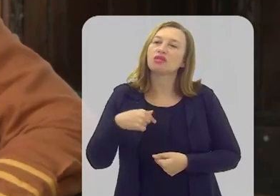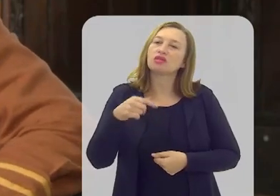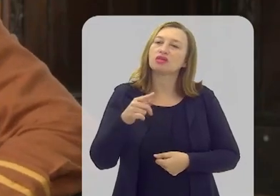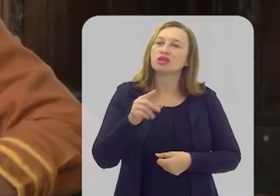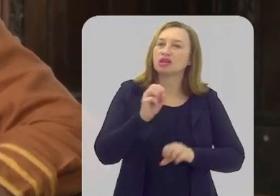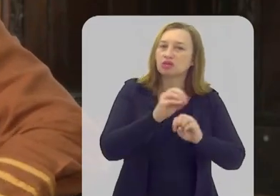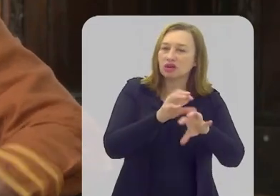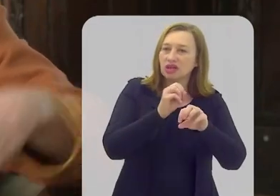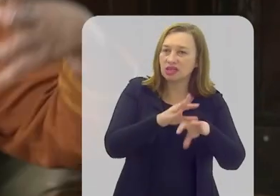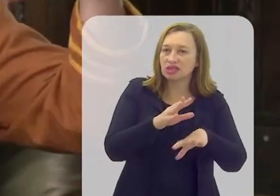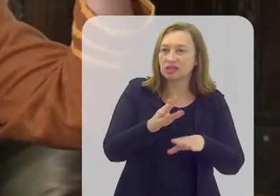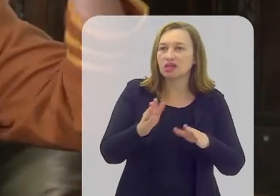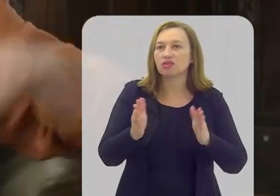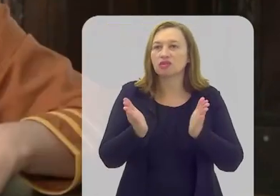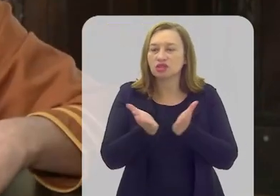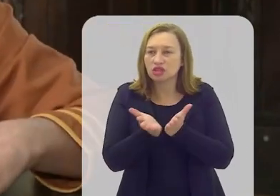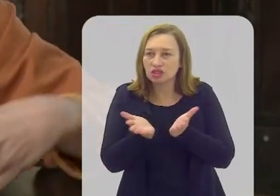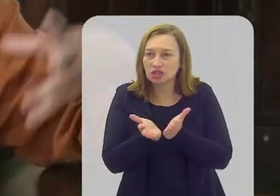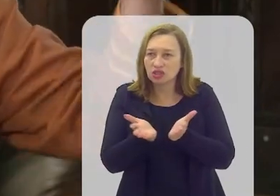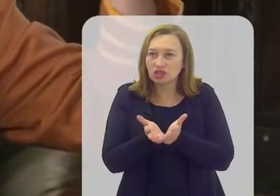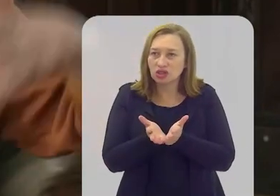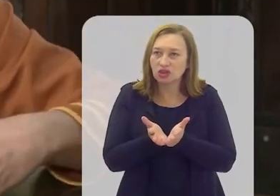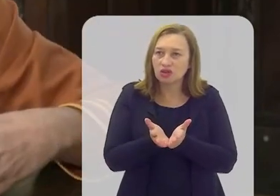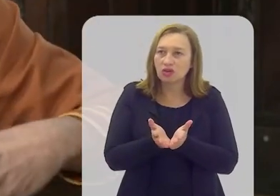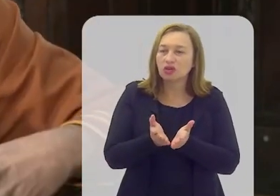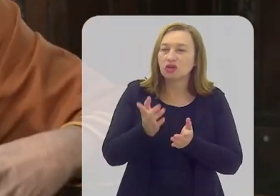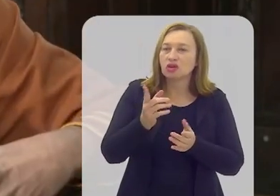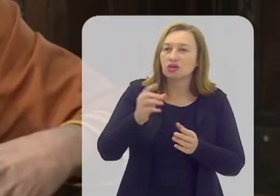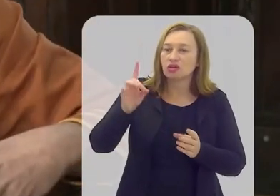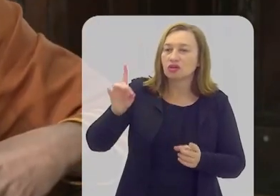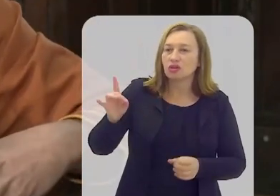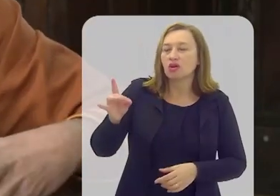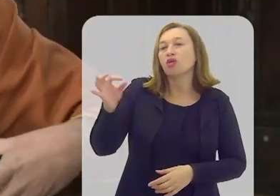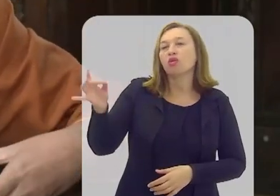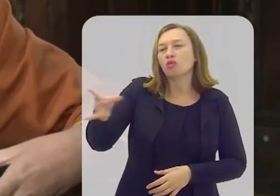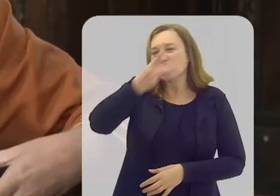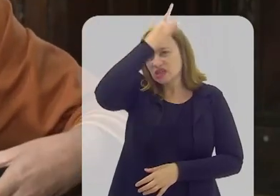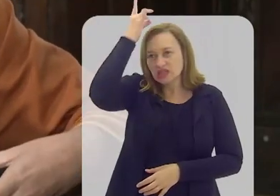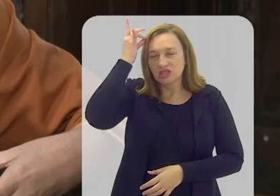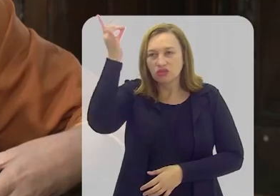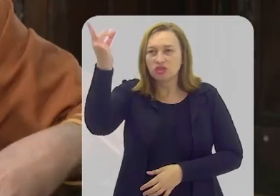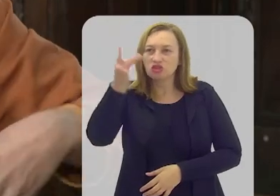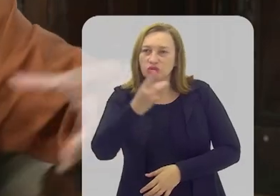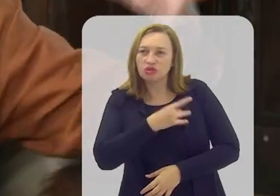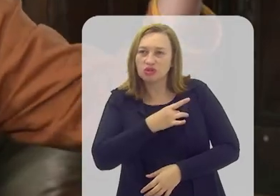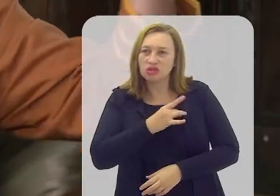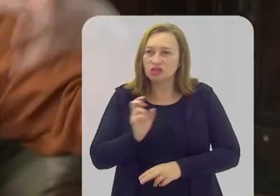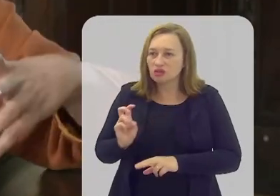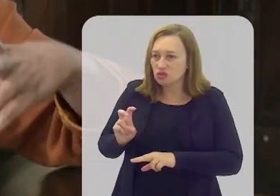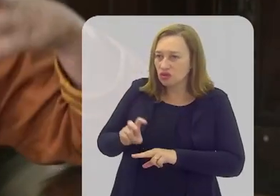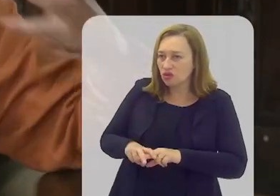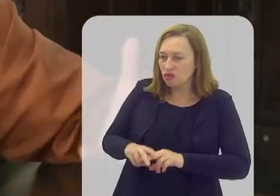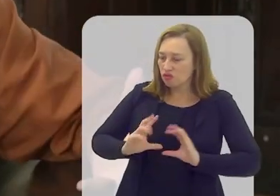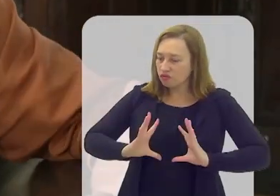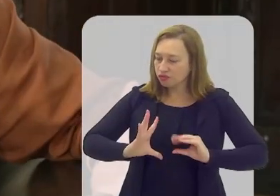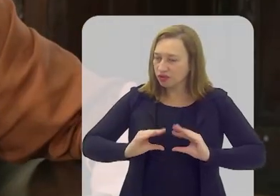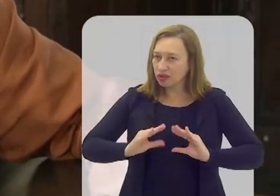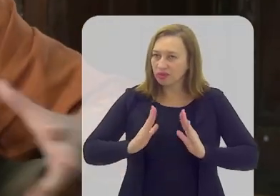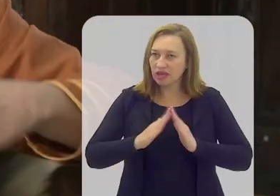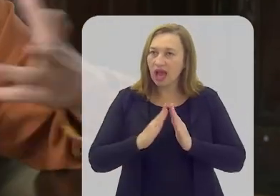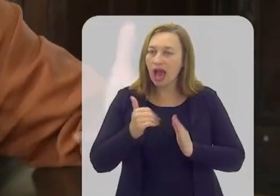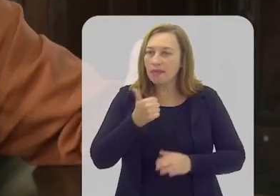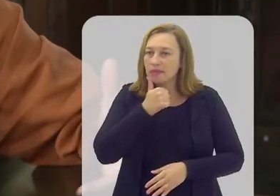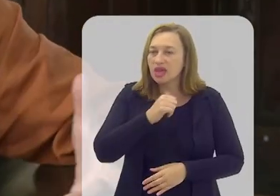com educação cristã, eu falo que eu me converti e recebi o batismo do Espírito Santo no sofá da minha casa. É. A minha mãe orando, eu tinha 9